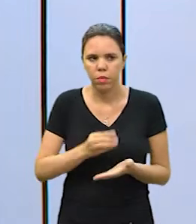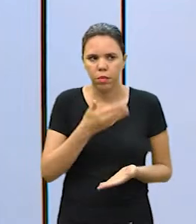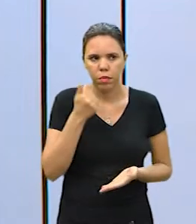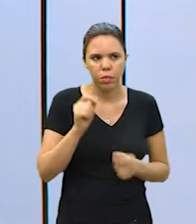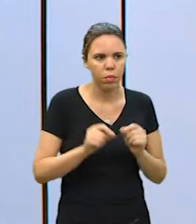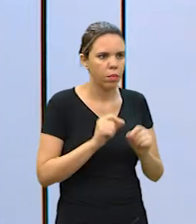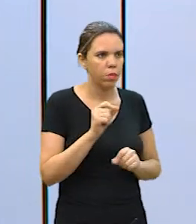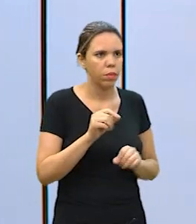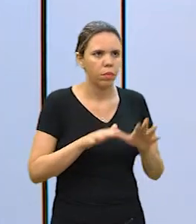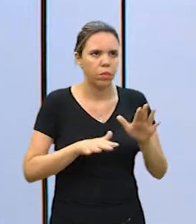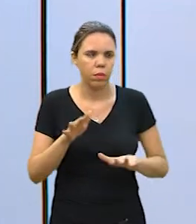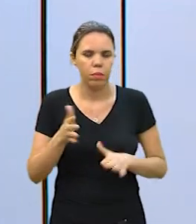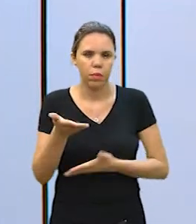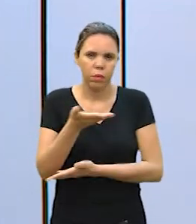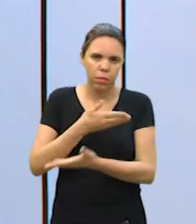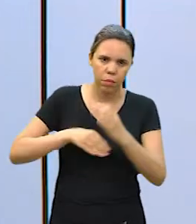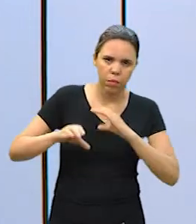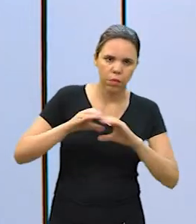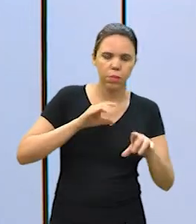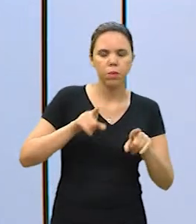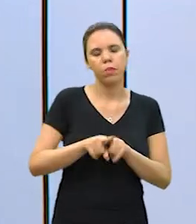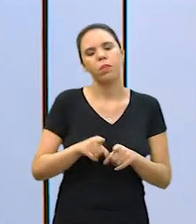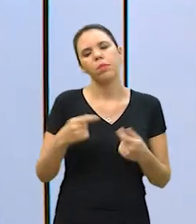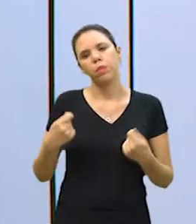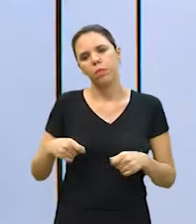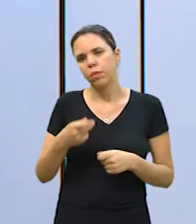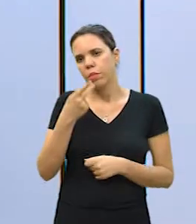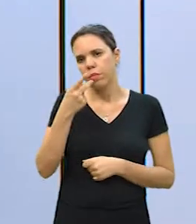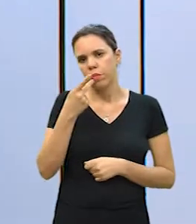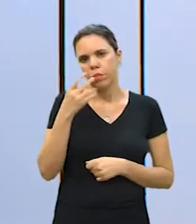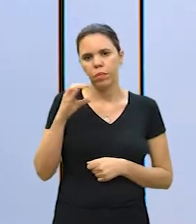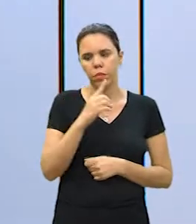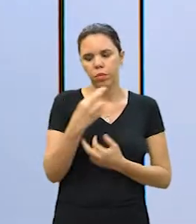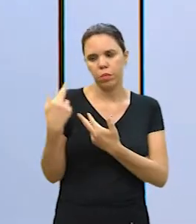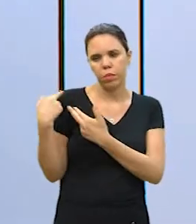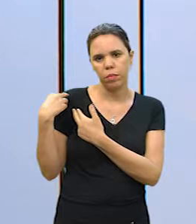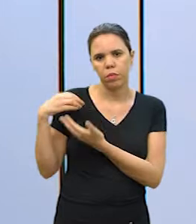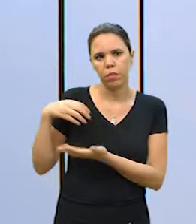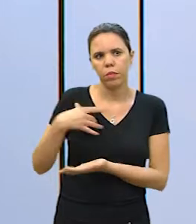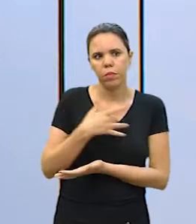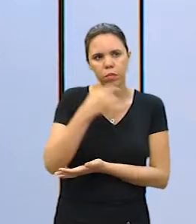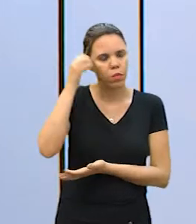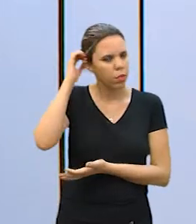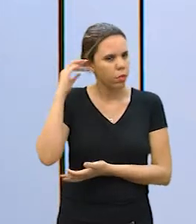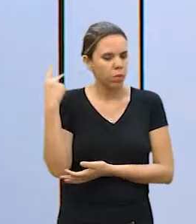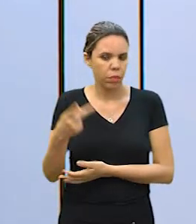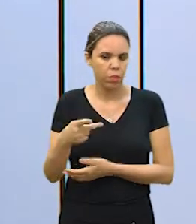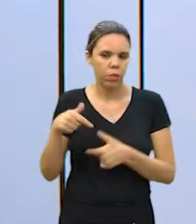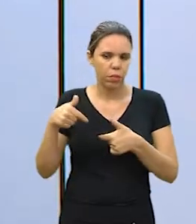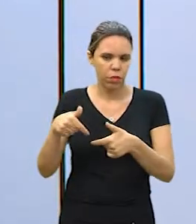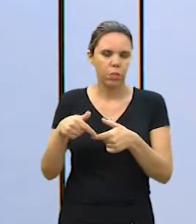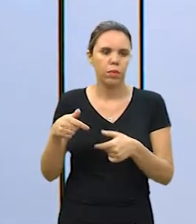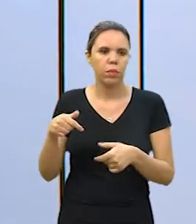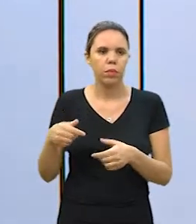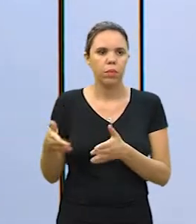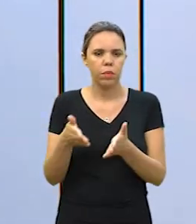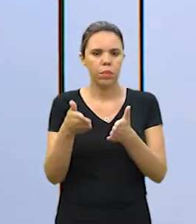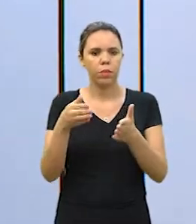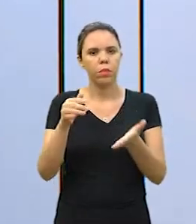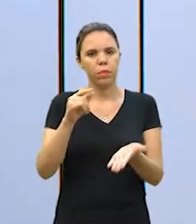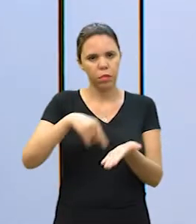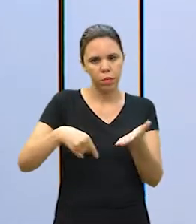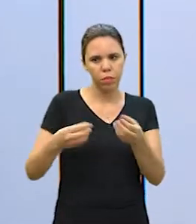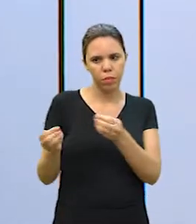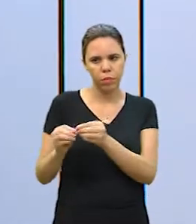falta melhorar talvez essa interlocução, que às vezes precisa falar com uma coordenadora do centro de saúde para que ela tome providência de que encaminhe